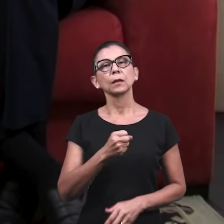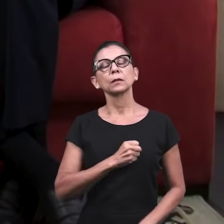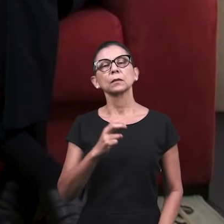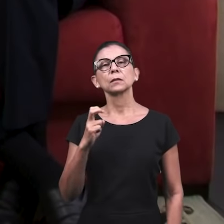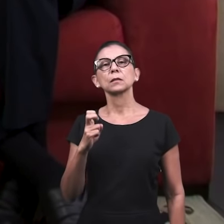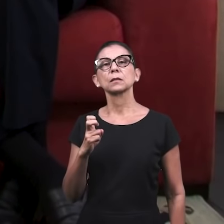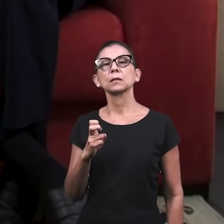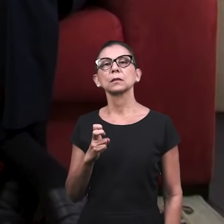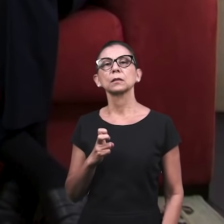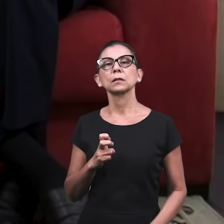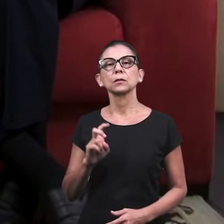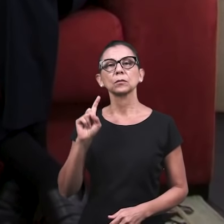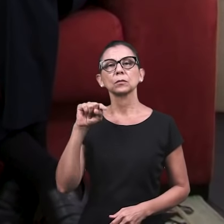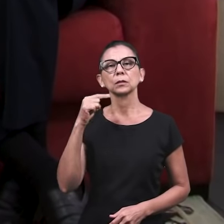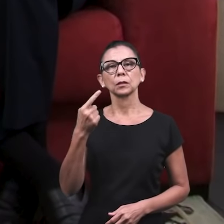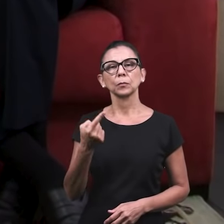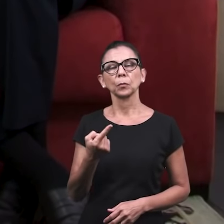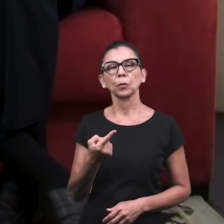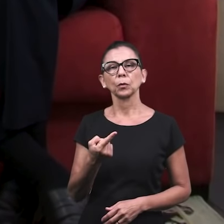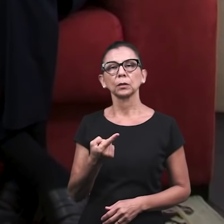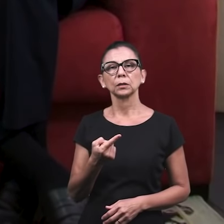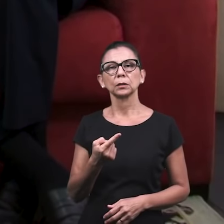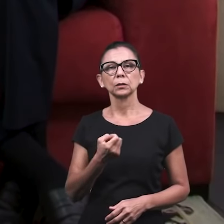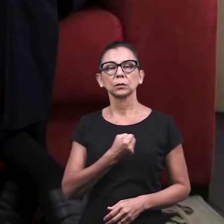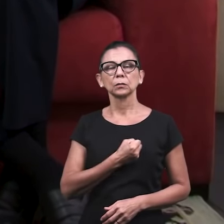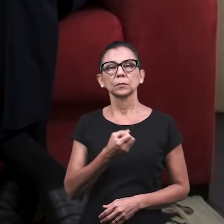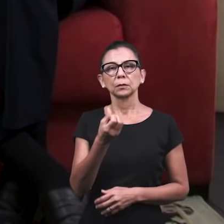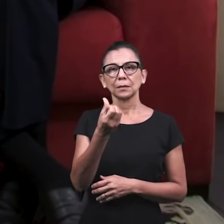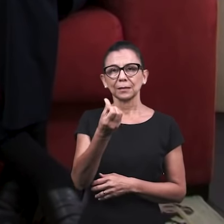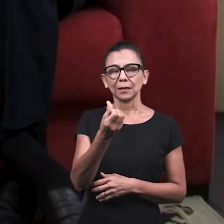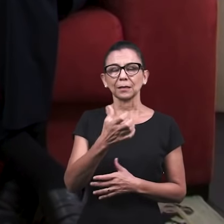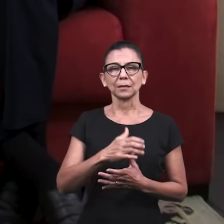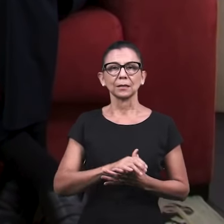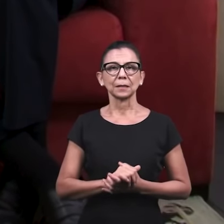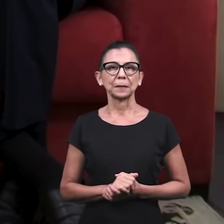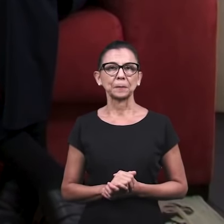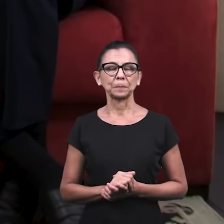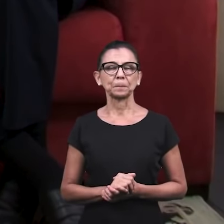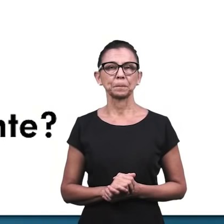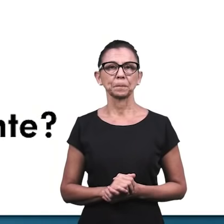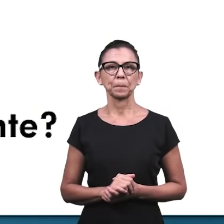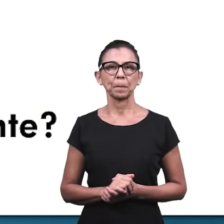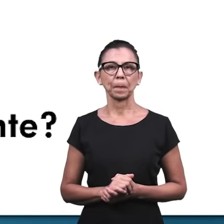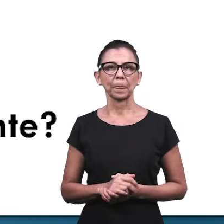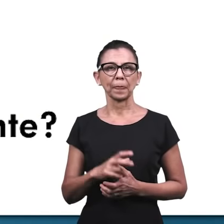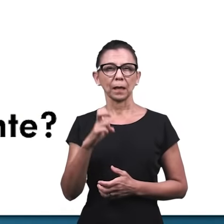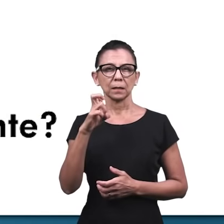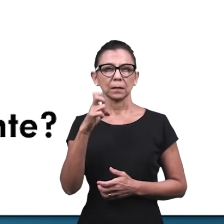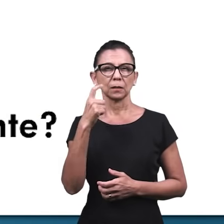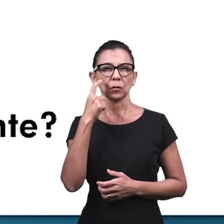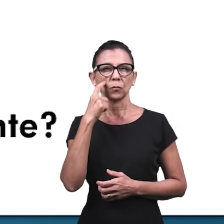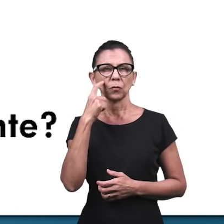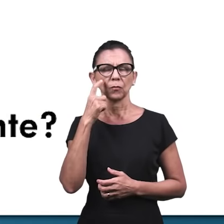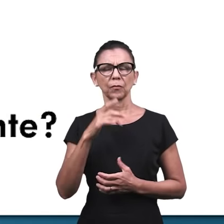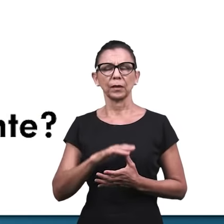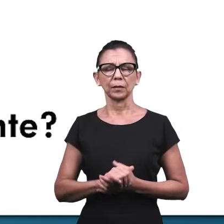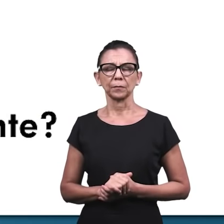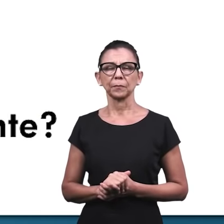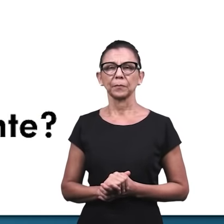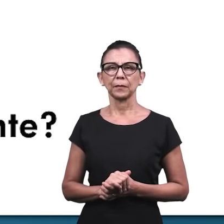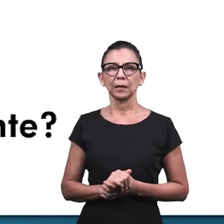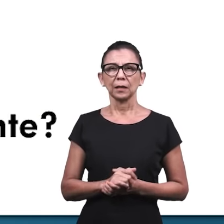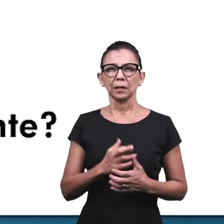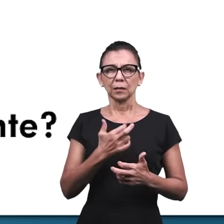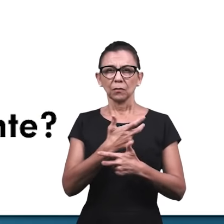5 e também em sequência à pergunta de número 6. A pergunta de número 5 diz assim: podemos encontrar